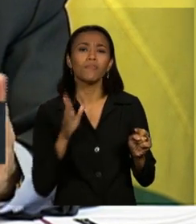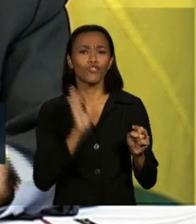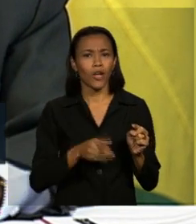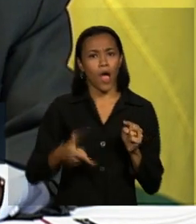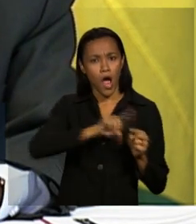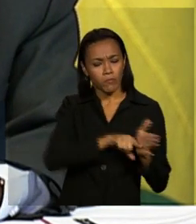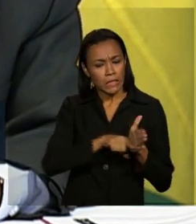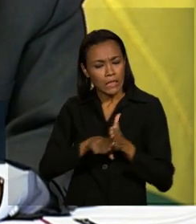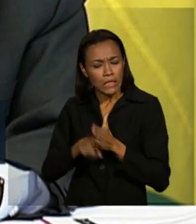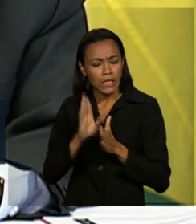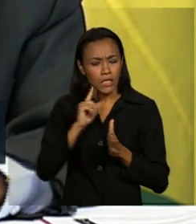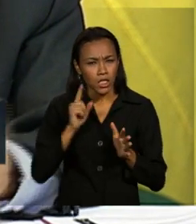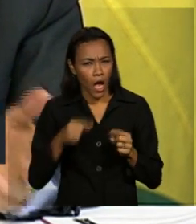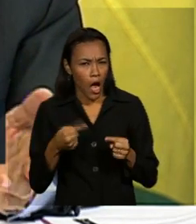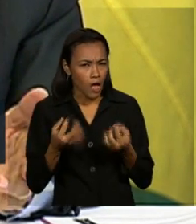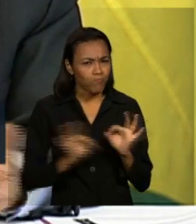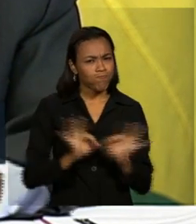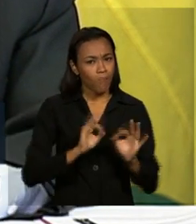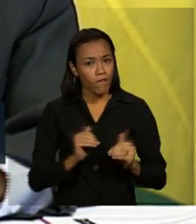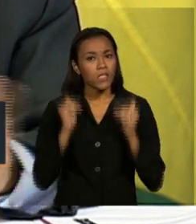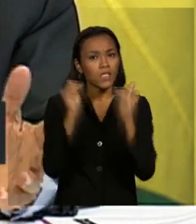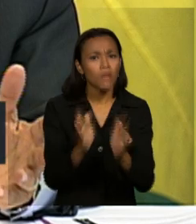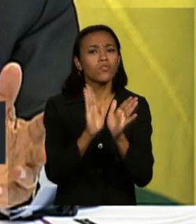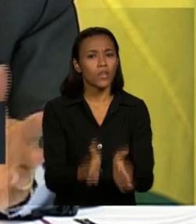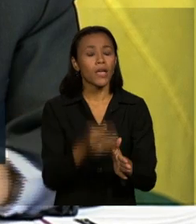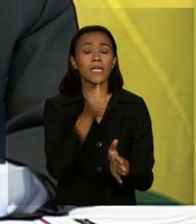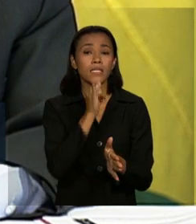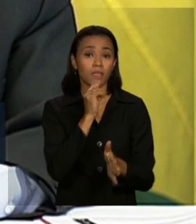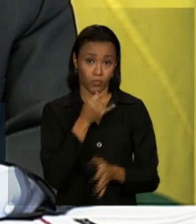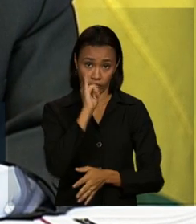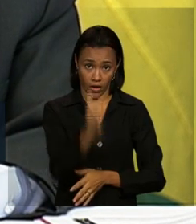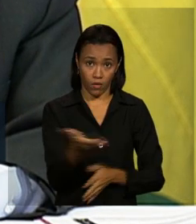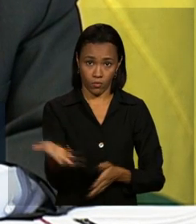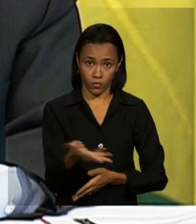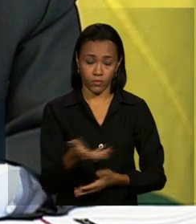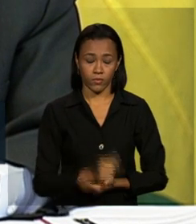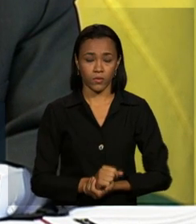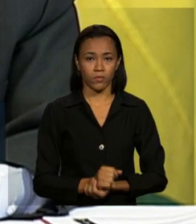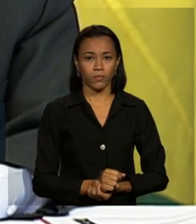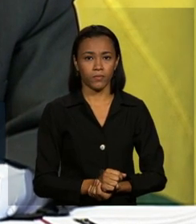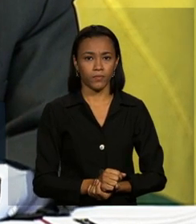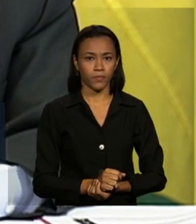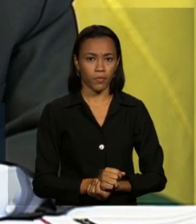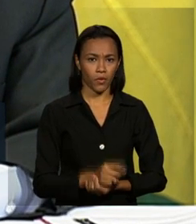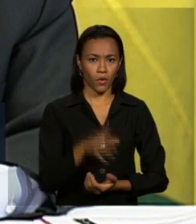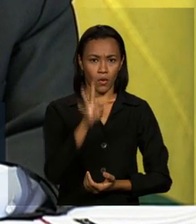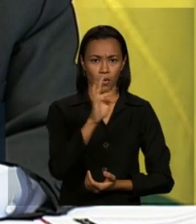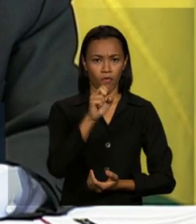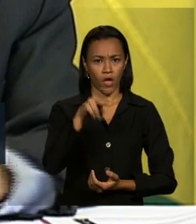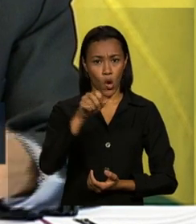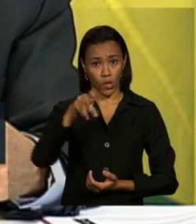e e Estudos bastante avançados cito um exemplo eh o ferroanel de São